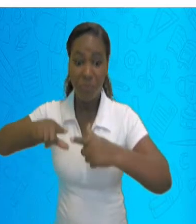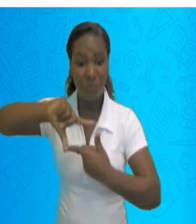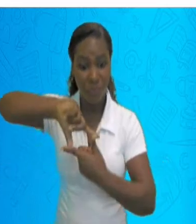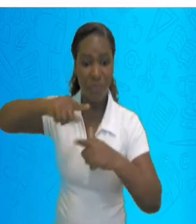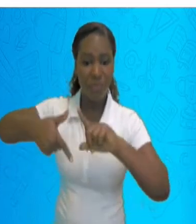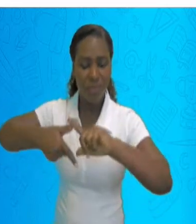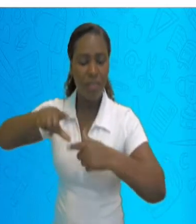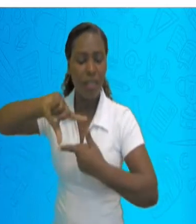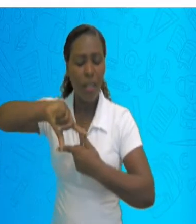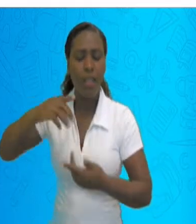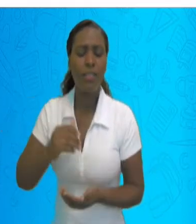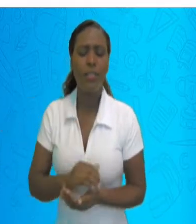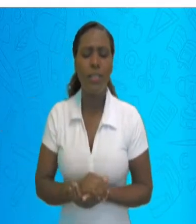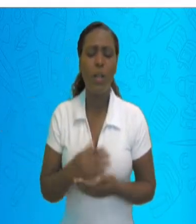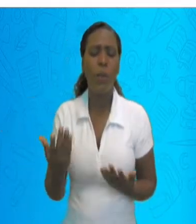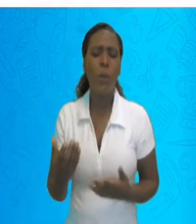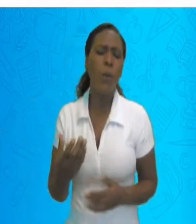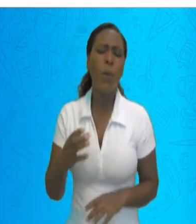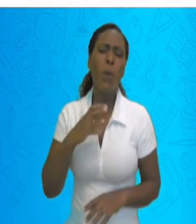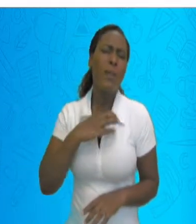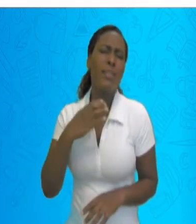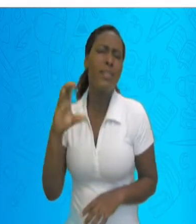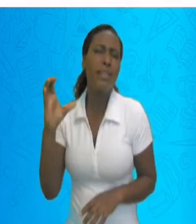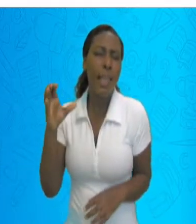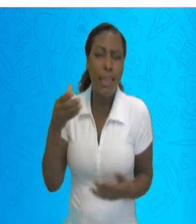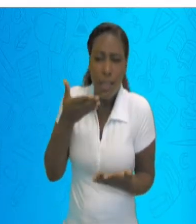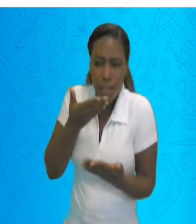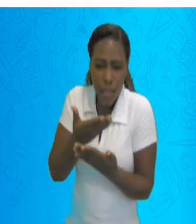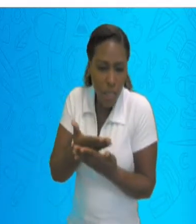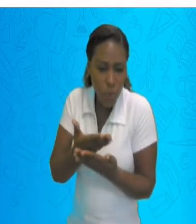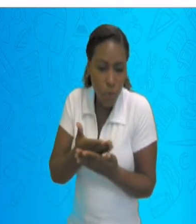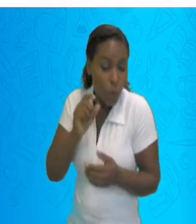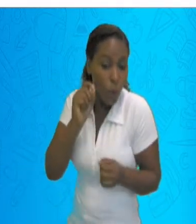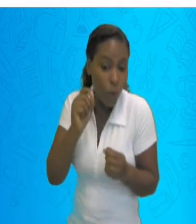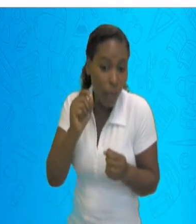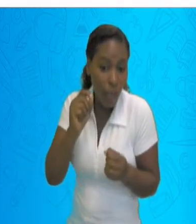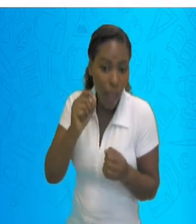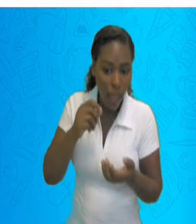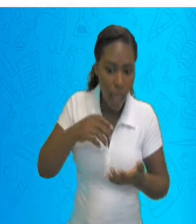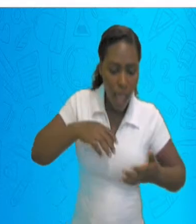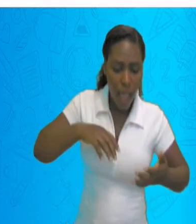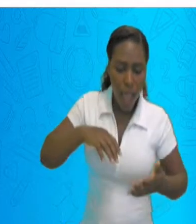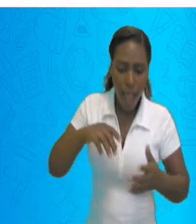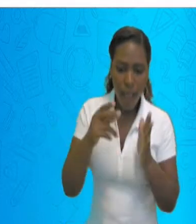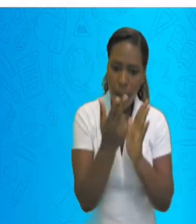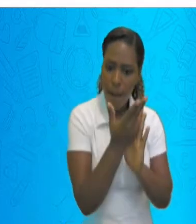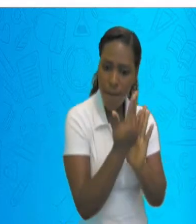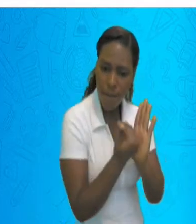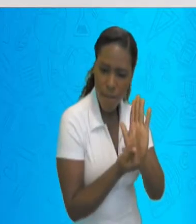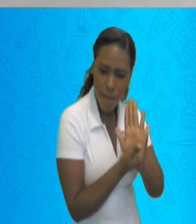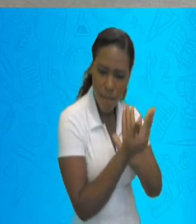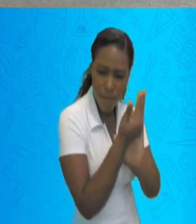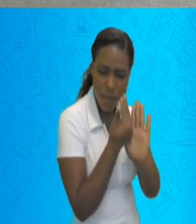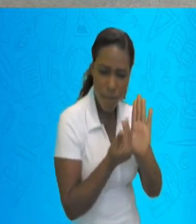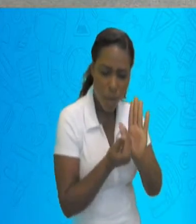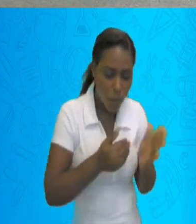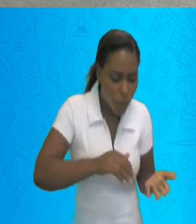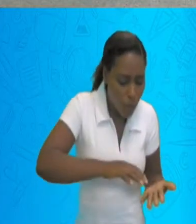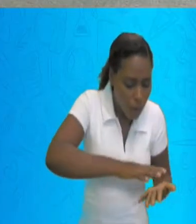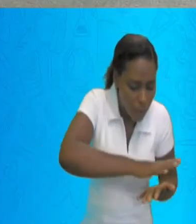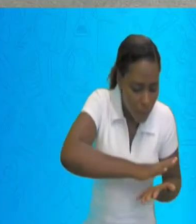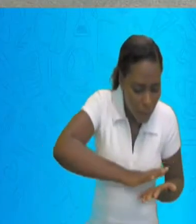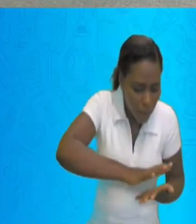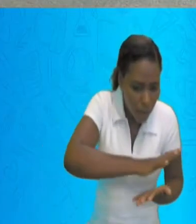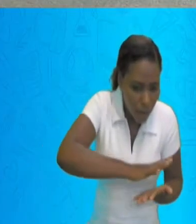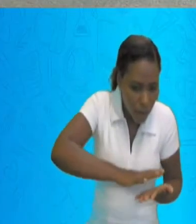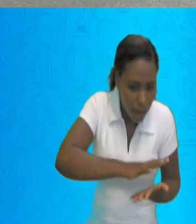que se dedica a estudar as medidas das formas de figuras planas ou espaciais. Então, a geometria